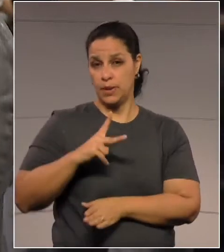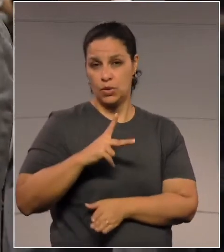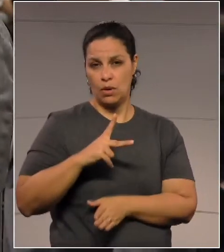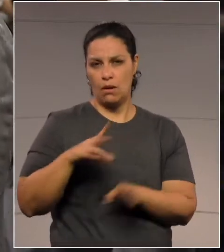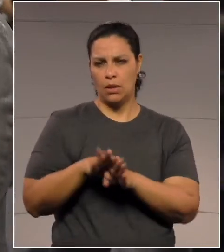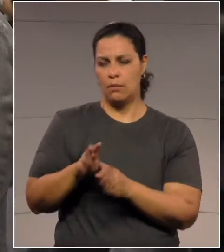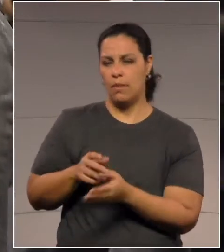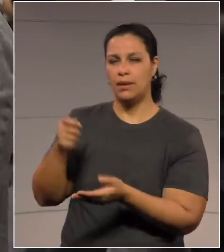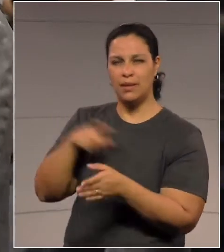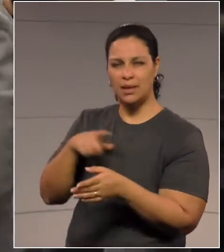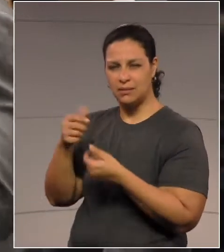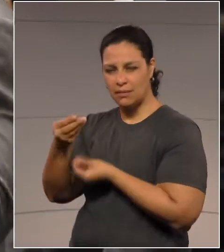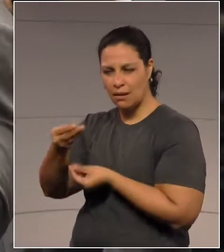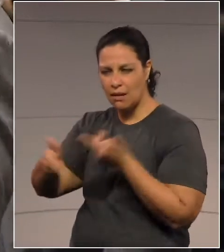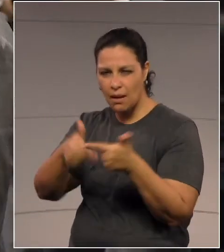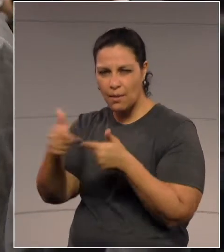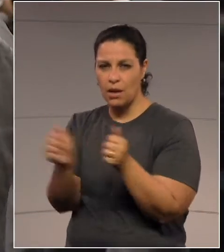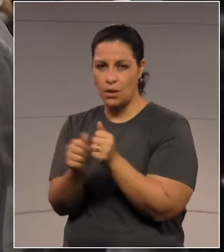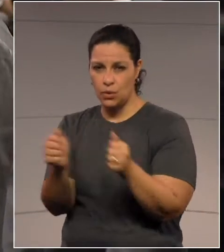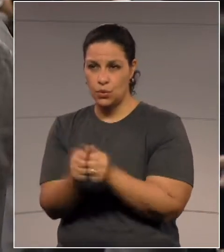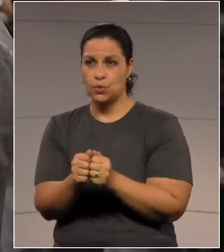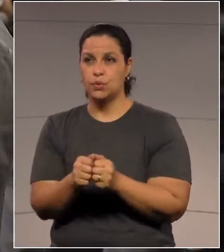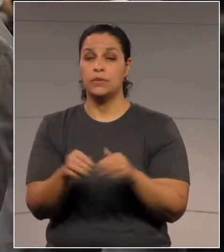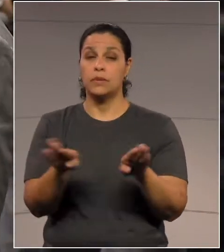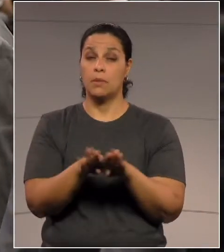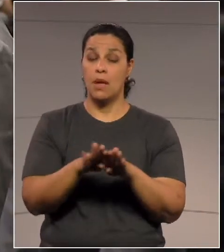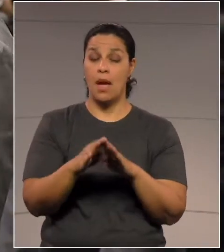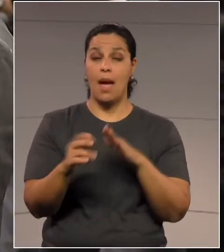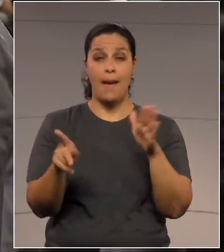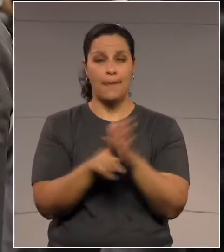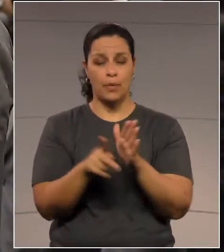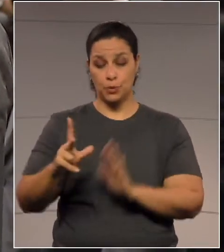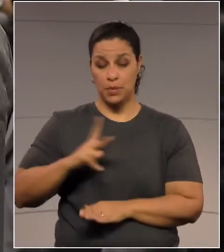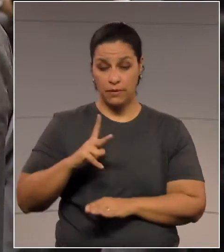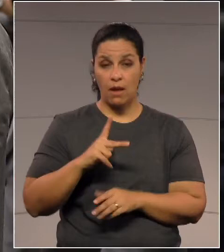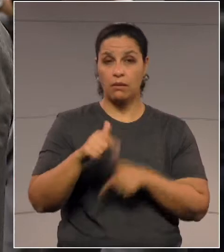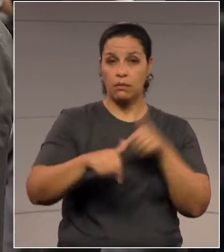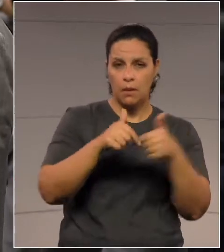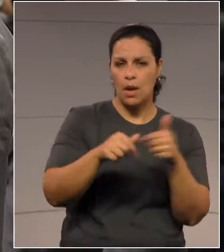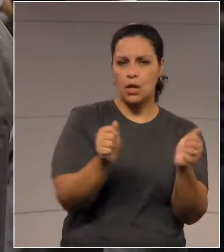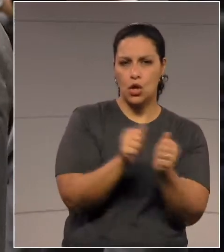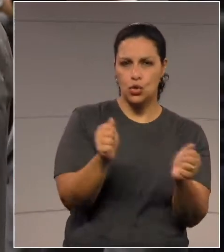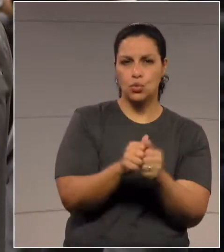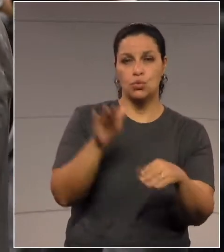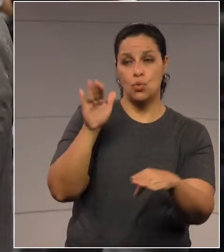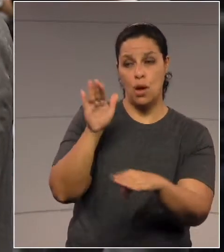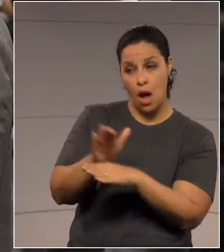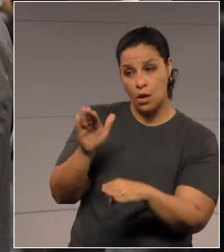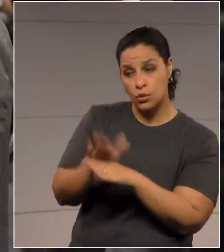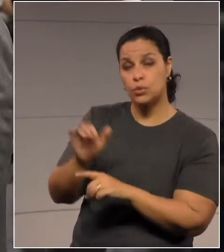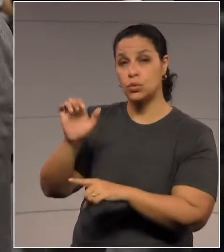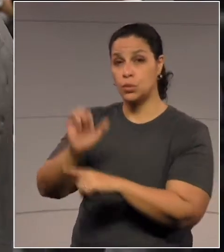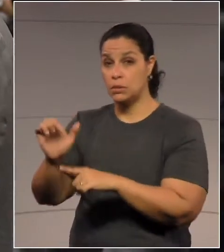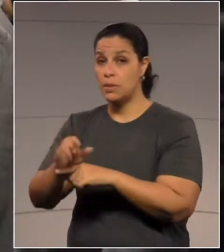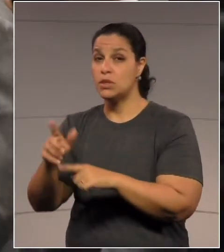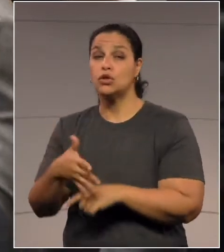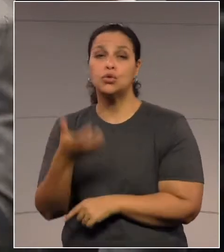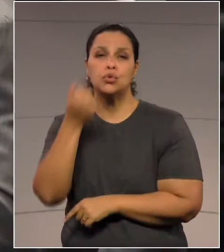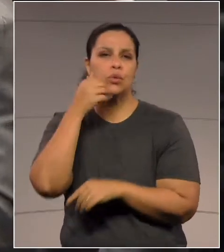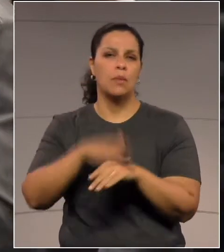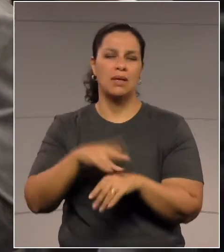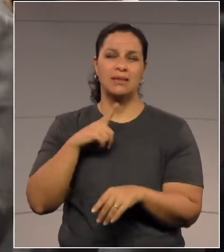empresa contrabalanceia o cabide de empregos do Estado, que por sua vez contrabalanceia a vontade de lucros. E nós